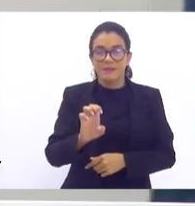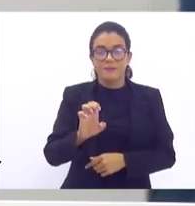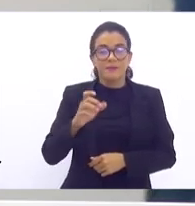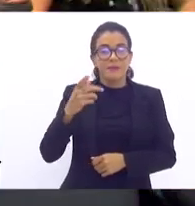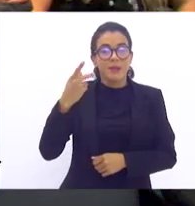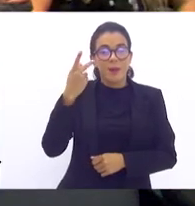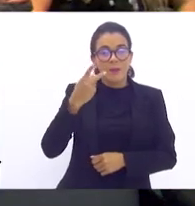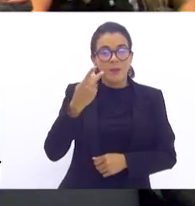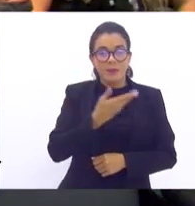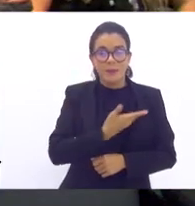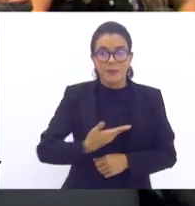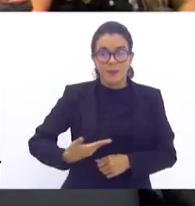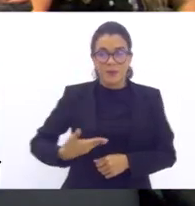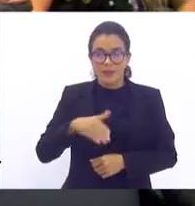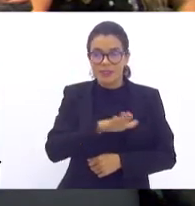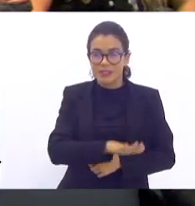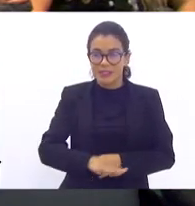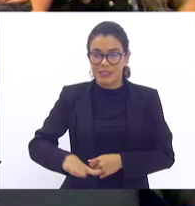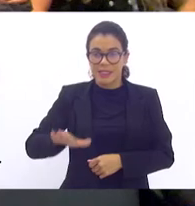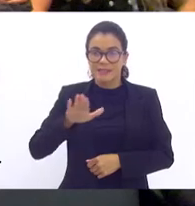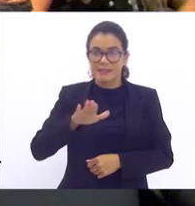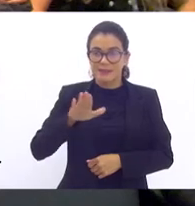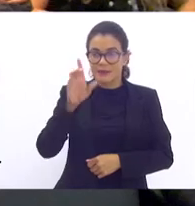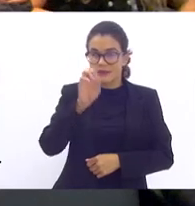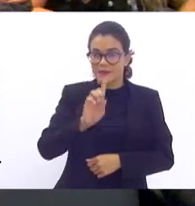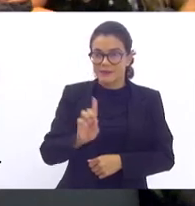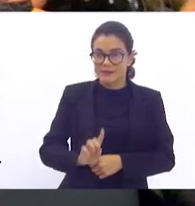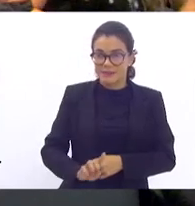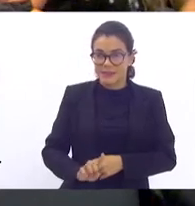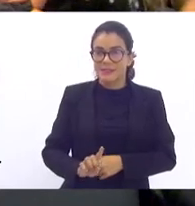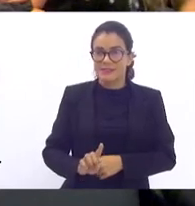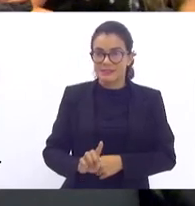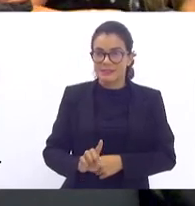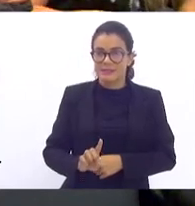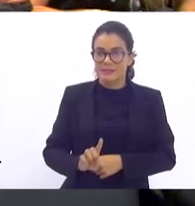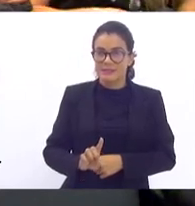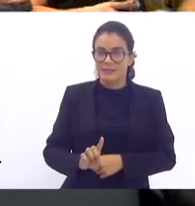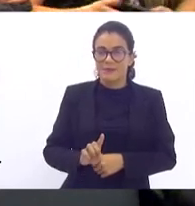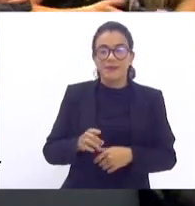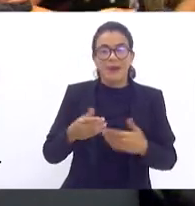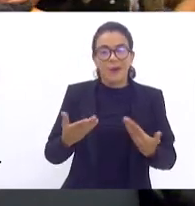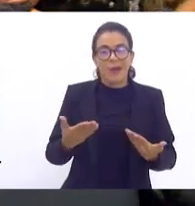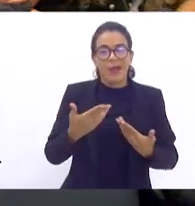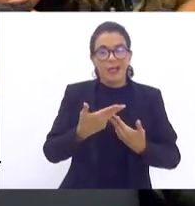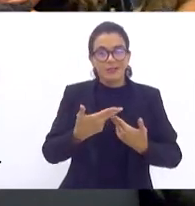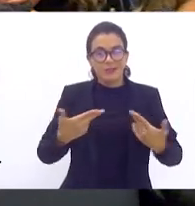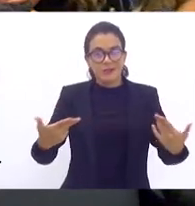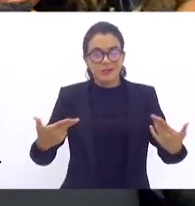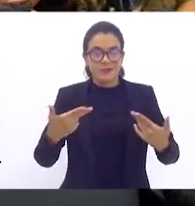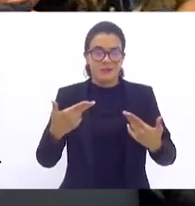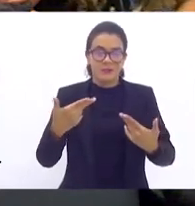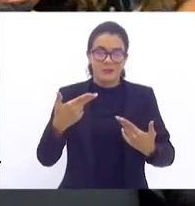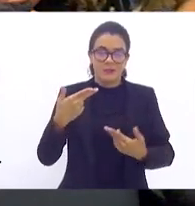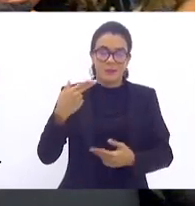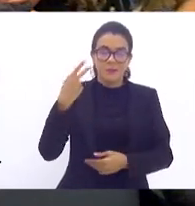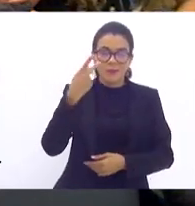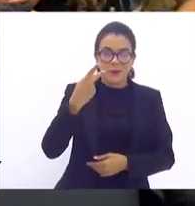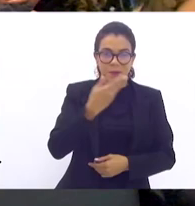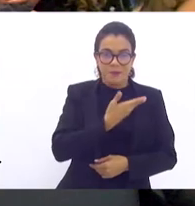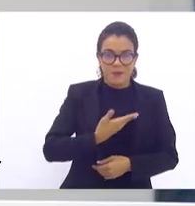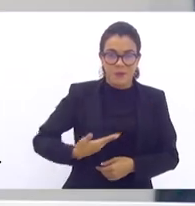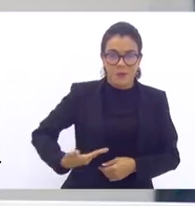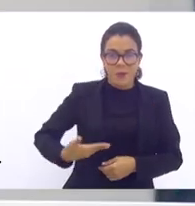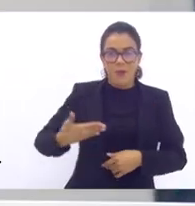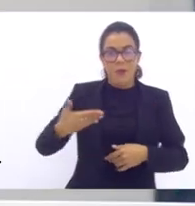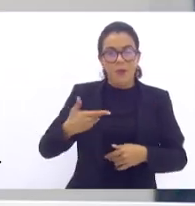política pública integrada de criança deficiência né então assim essa coisa da avaliação da política a gente tem uma quantidade de